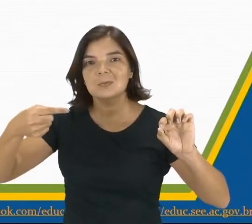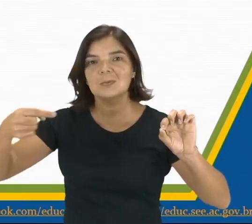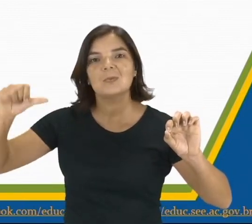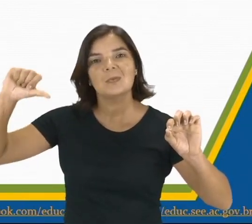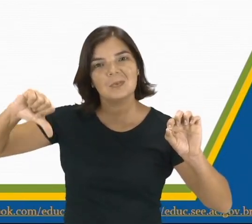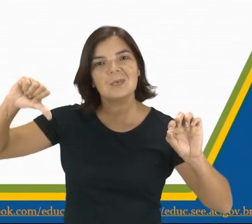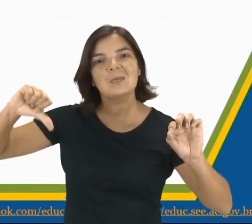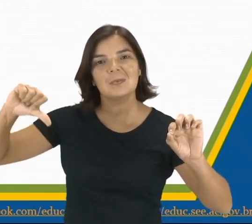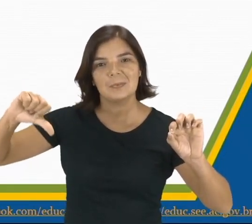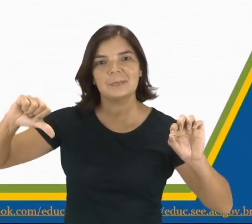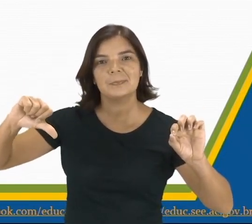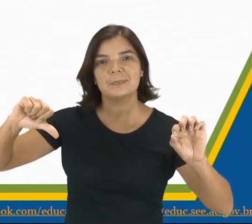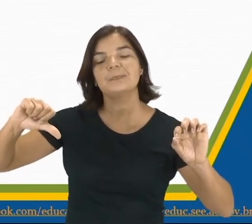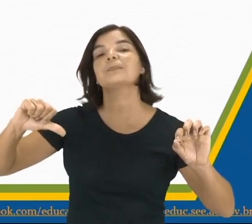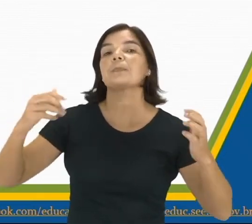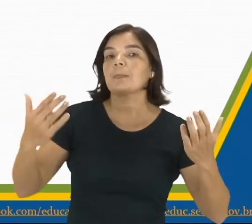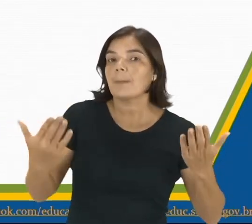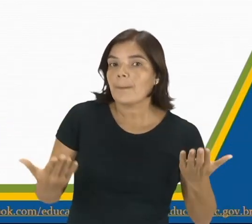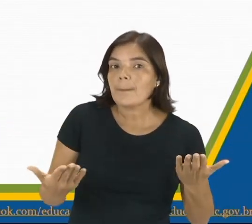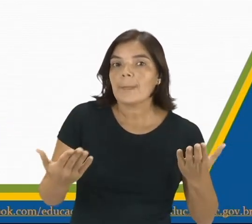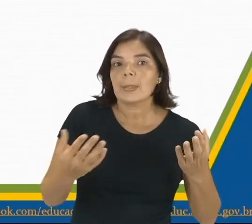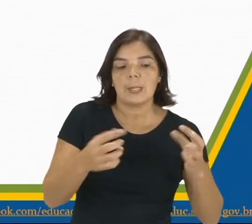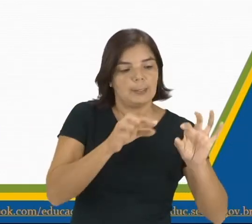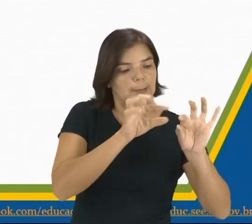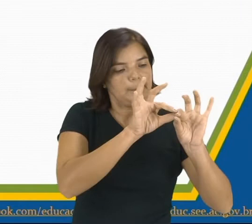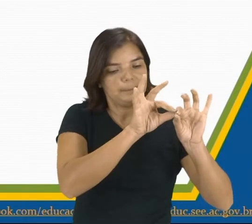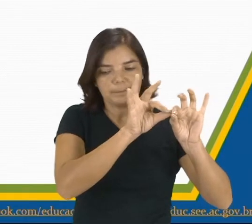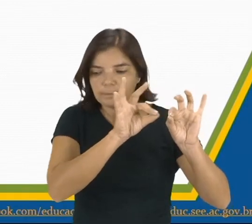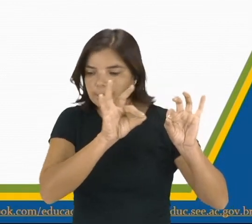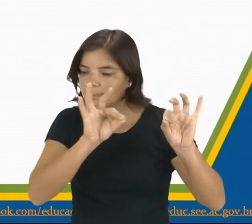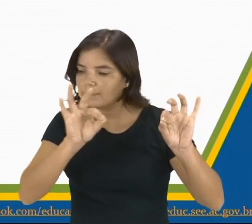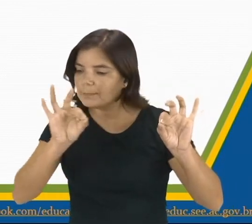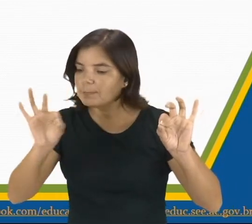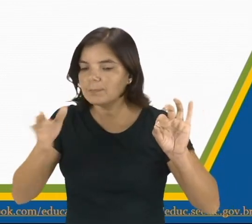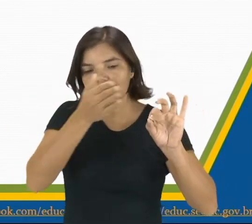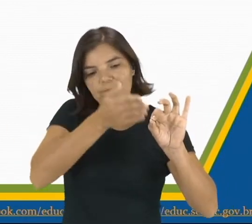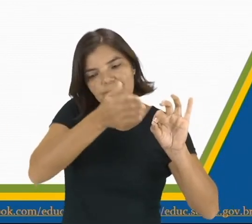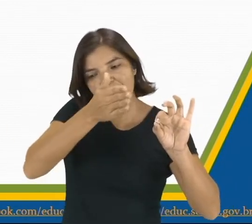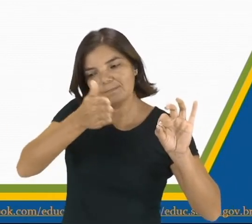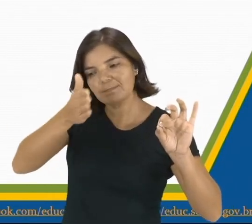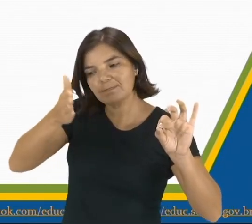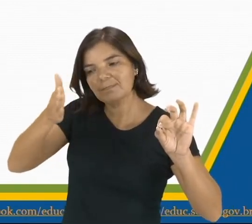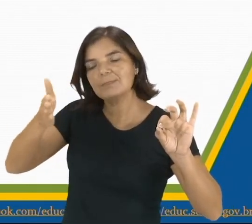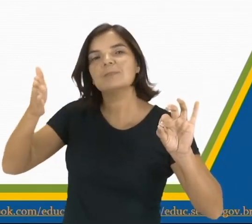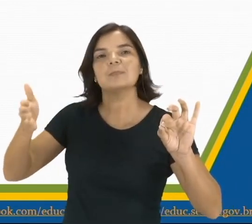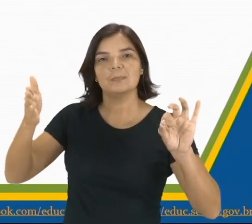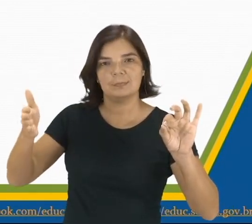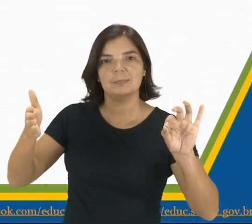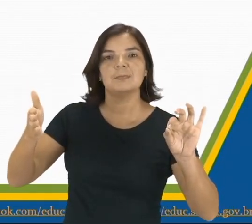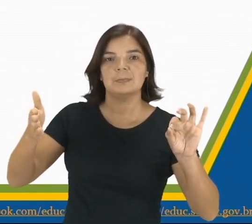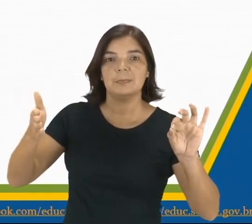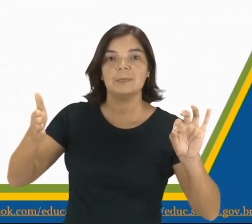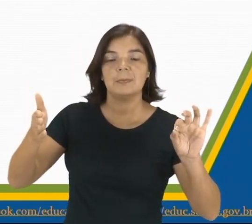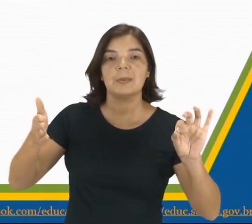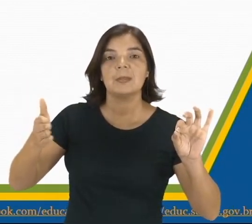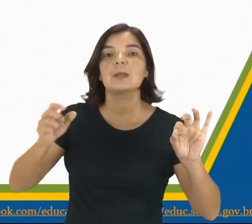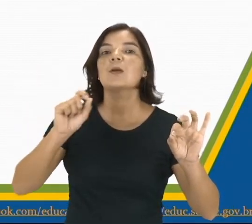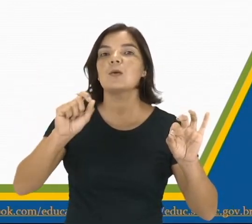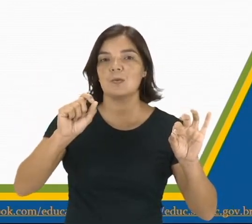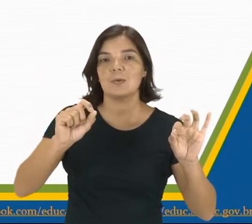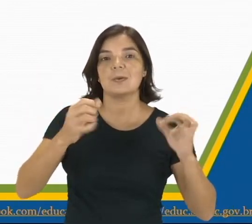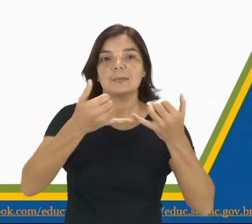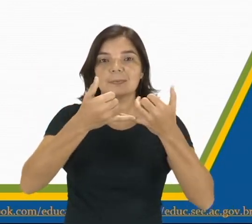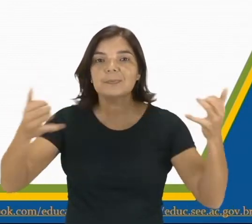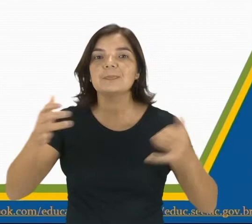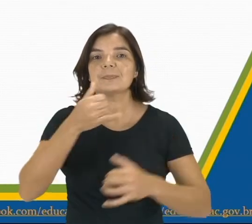de polo negativo. Então, esse fluxo de forma ordenada, de forma ordeira, vai ser a